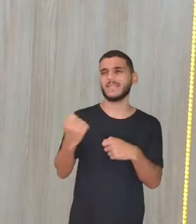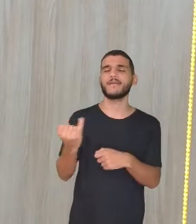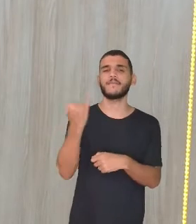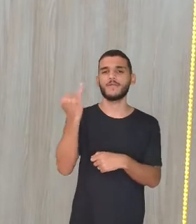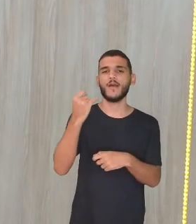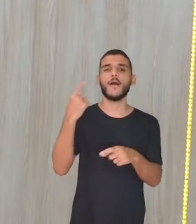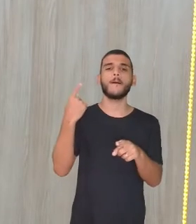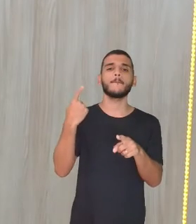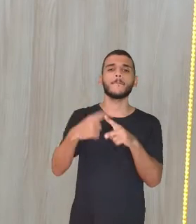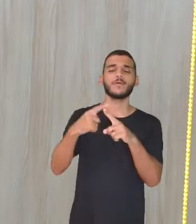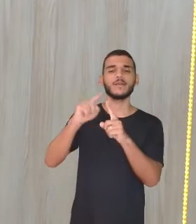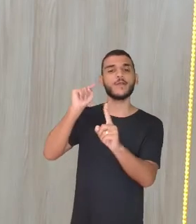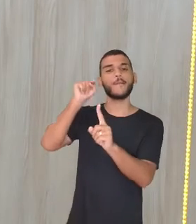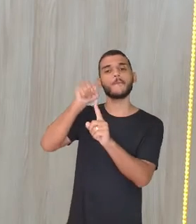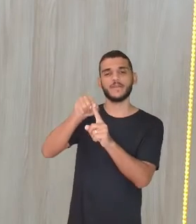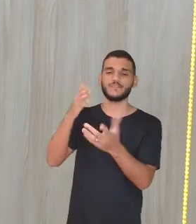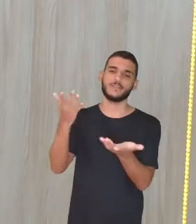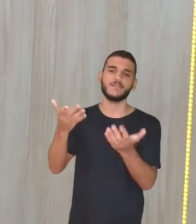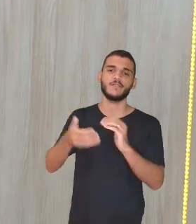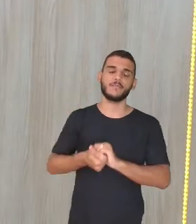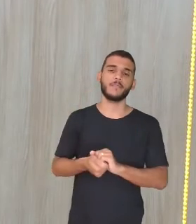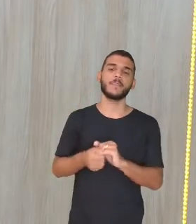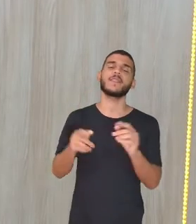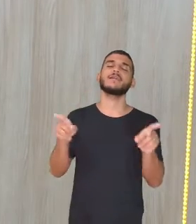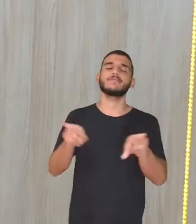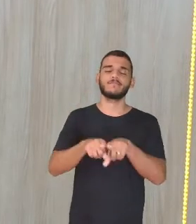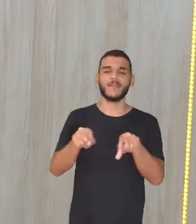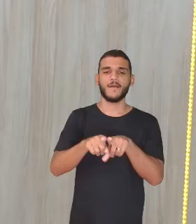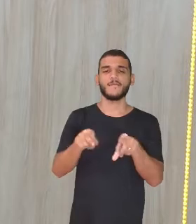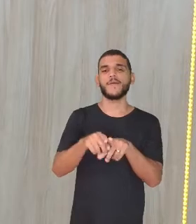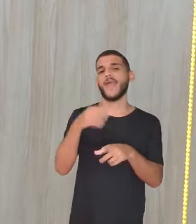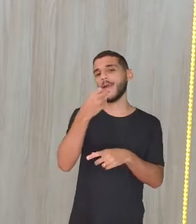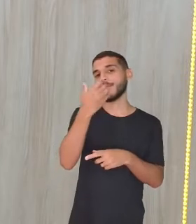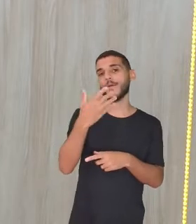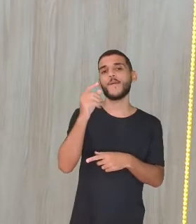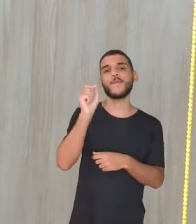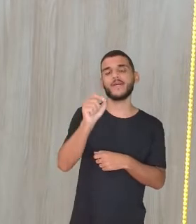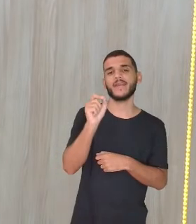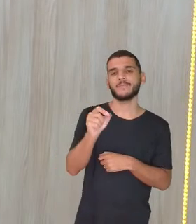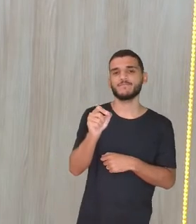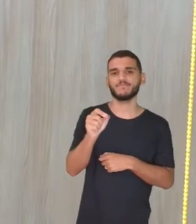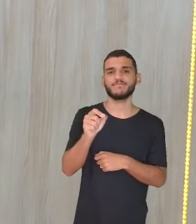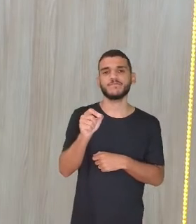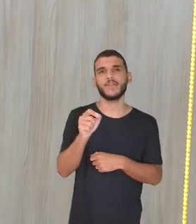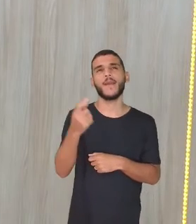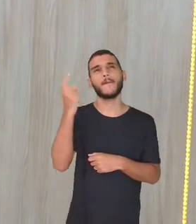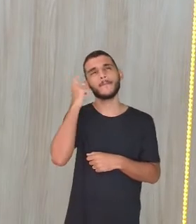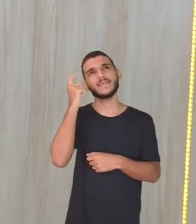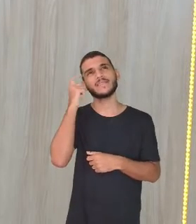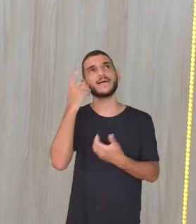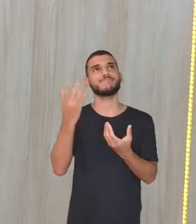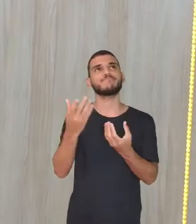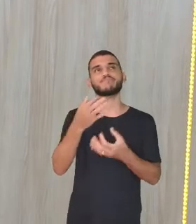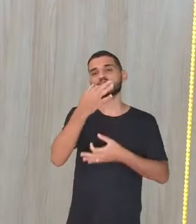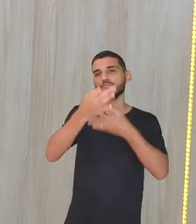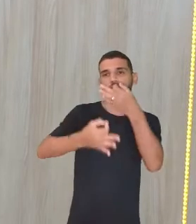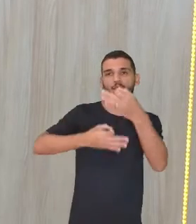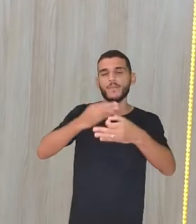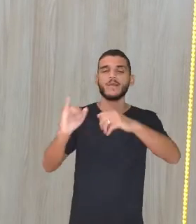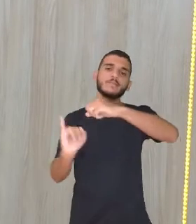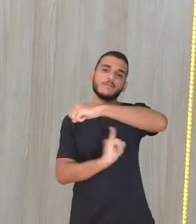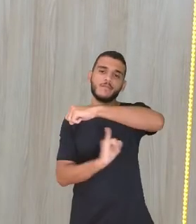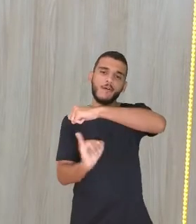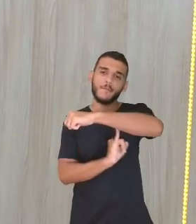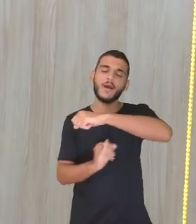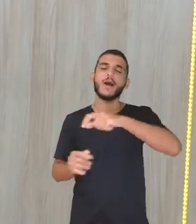fim específico. Mas é bom também pensar nesses outros gêneros que usam a linguagem não verbal como um poder de argumentação,